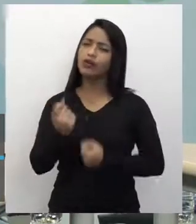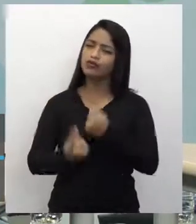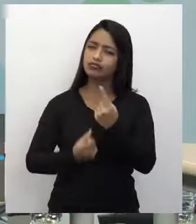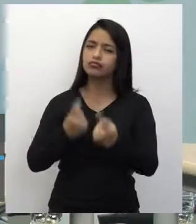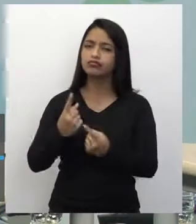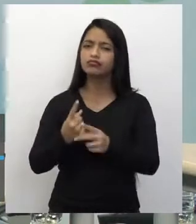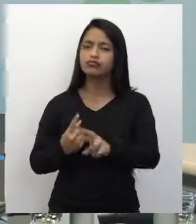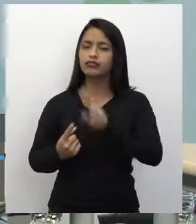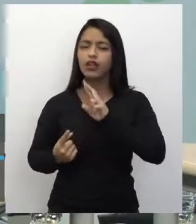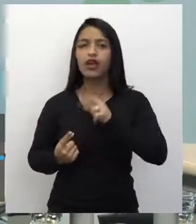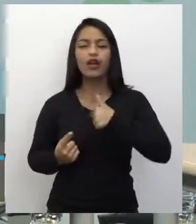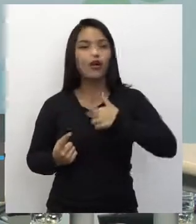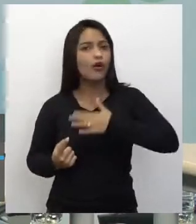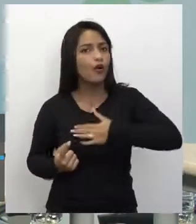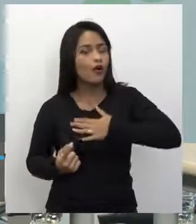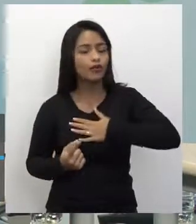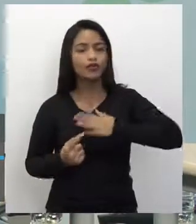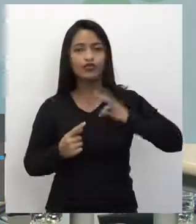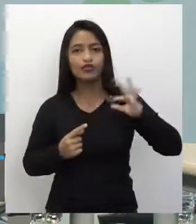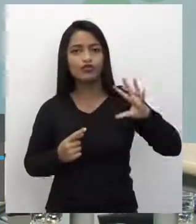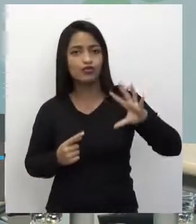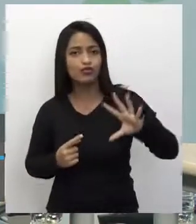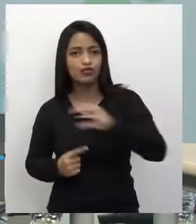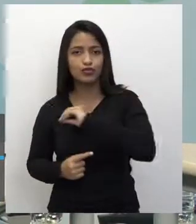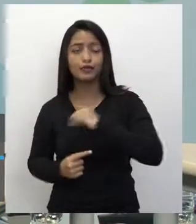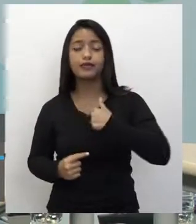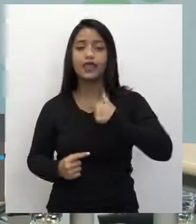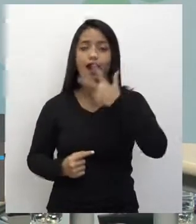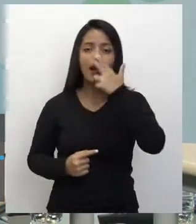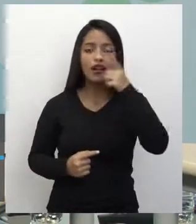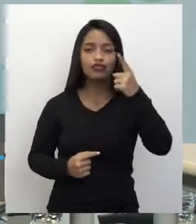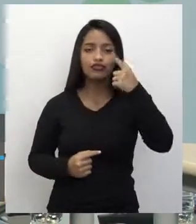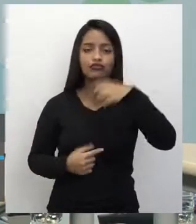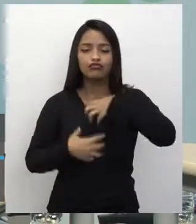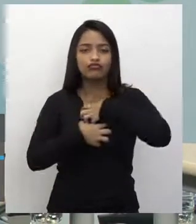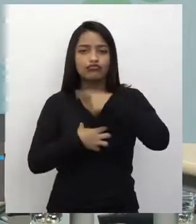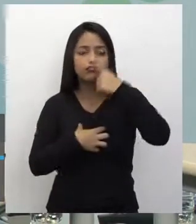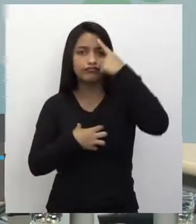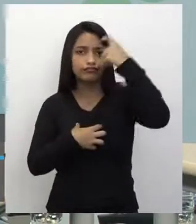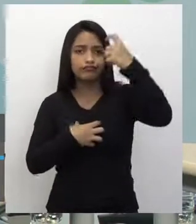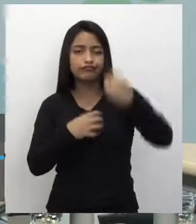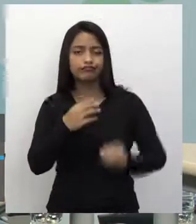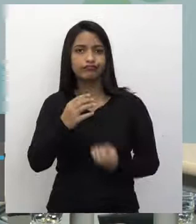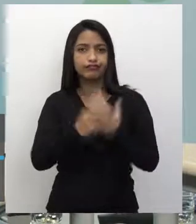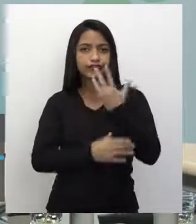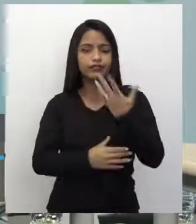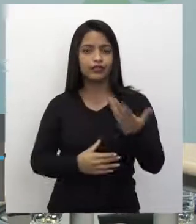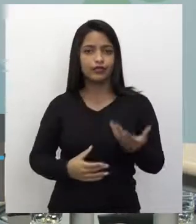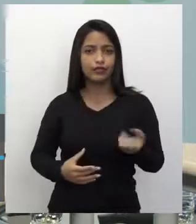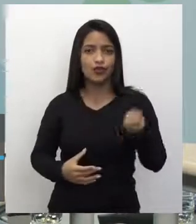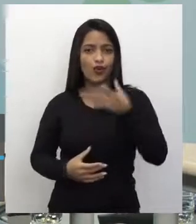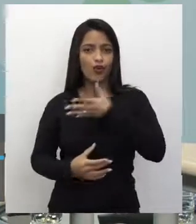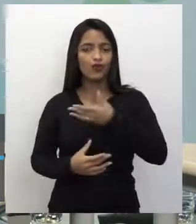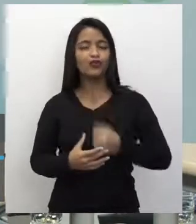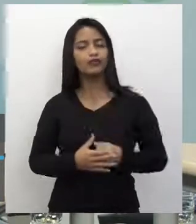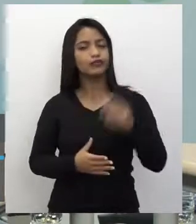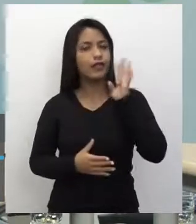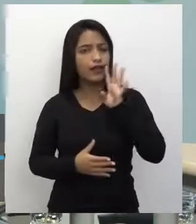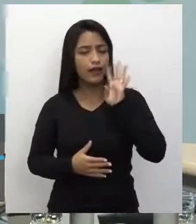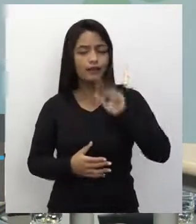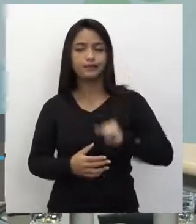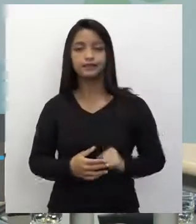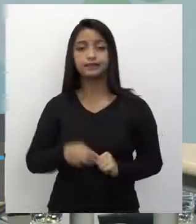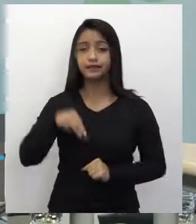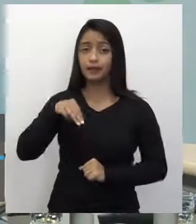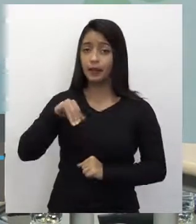gostaram de todos, acharam criativos, incríveis, foi legal. O de objetos, o Miguel